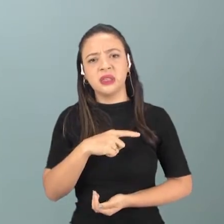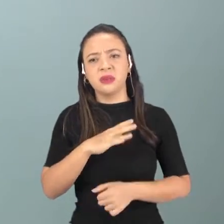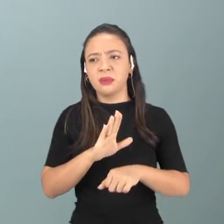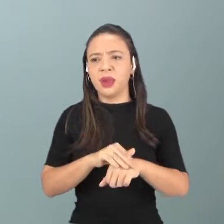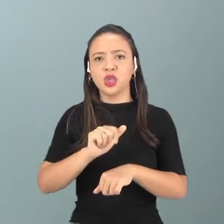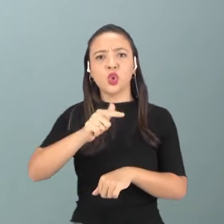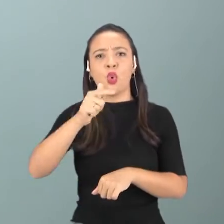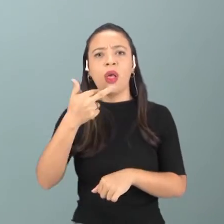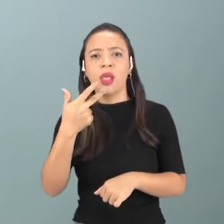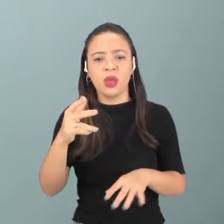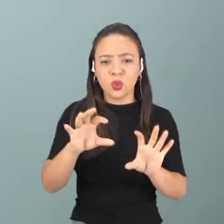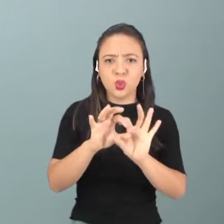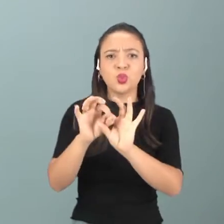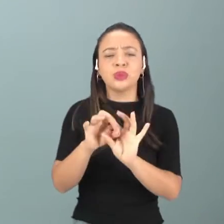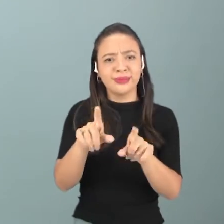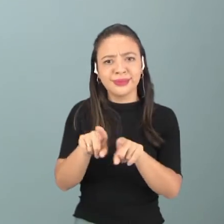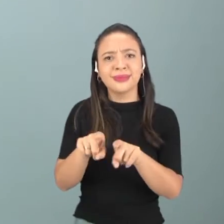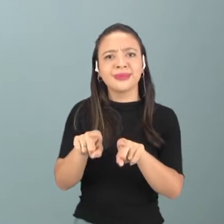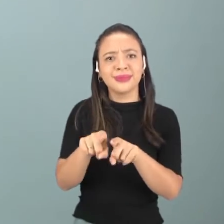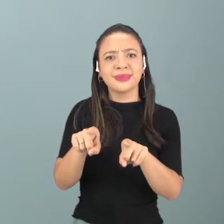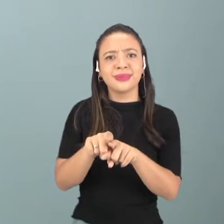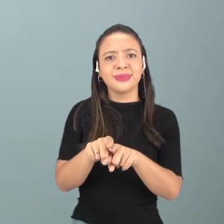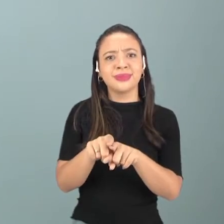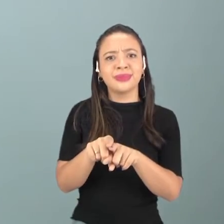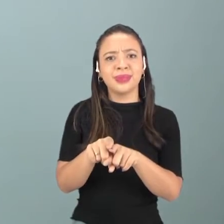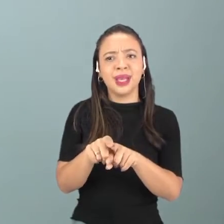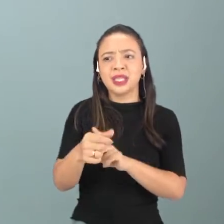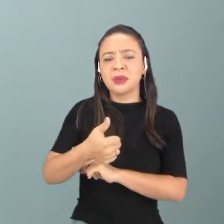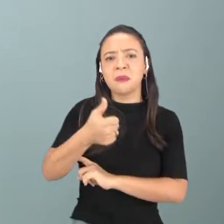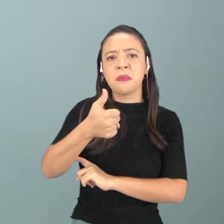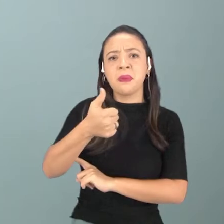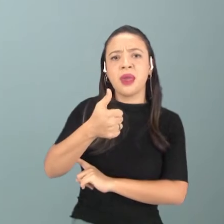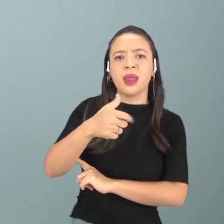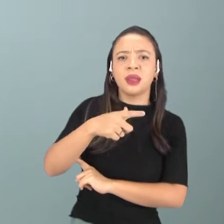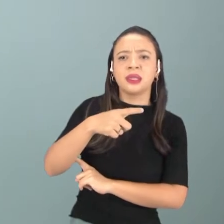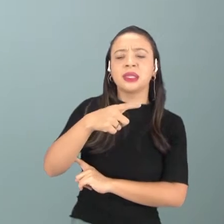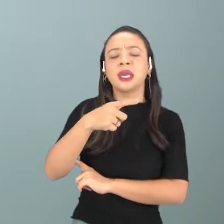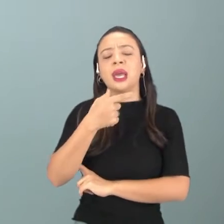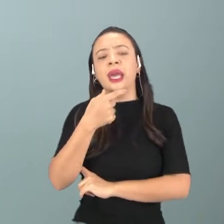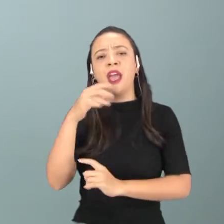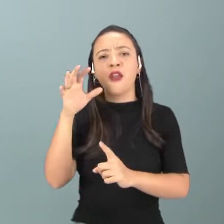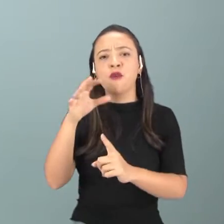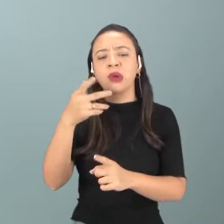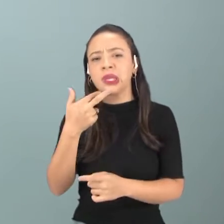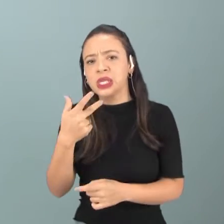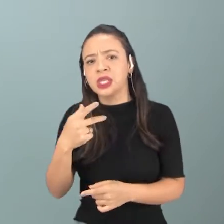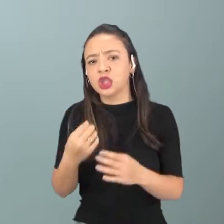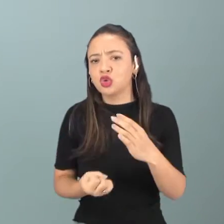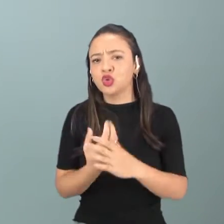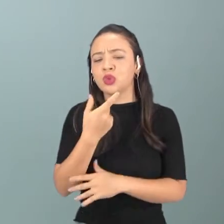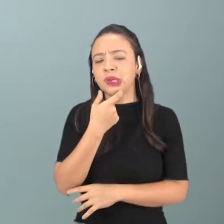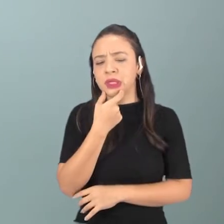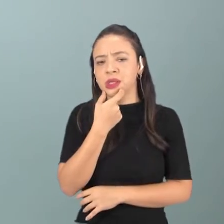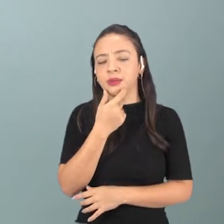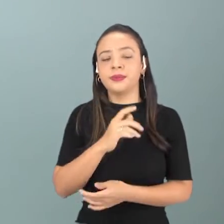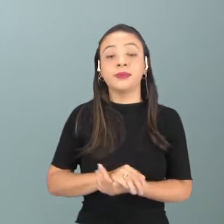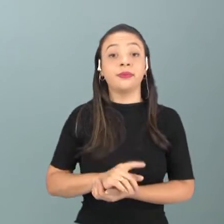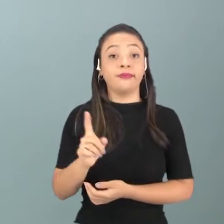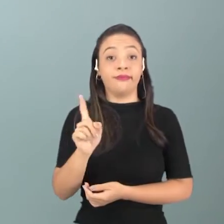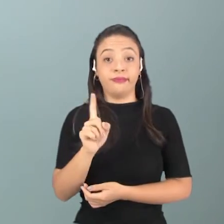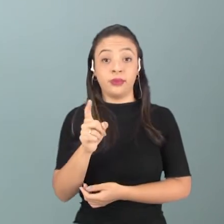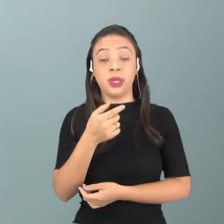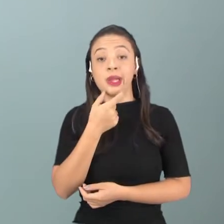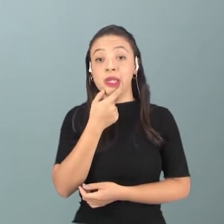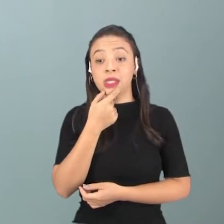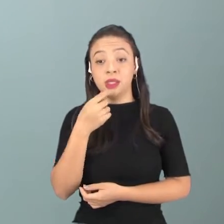idiomas que se juntaram lá as primeiras influências linguísticas para formar o inglês? Não. Nesse período do inglês moderno, foi um